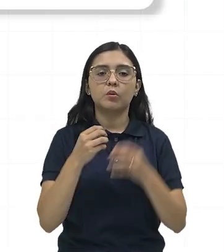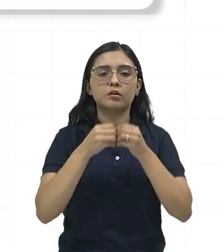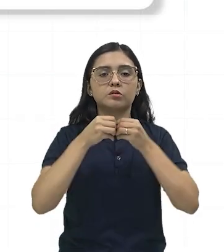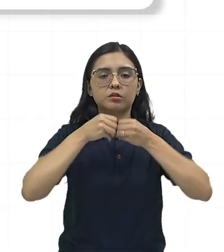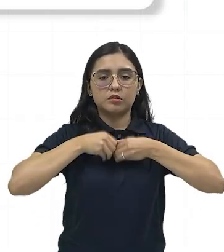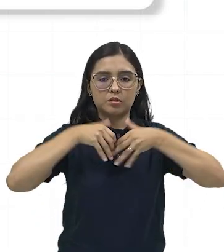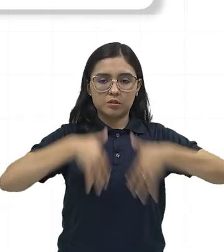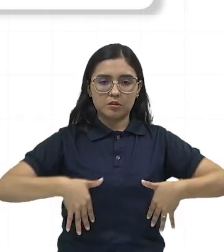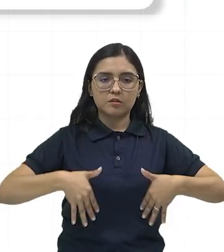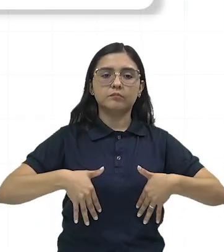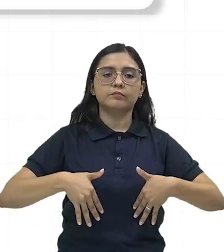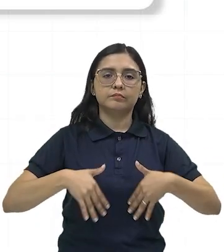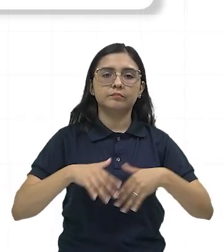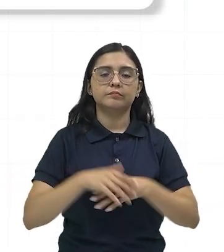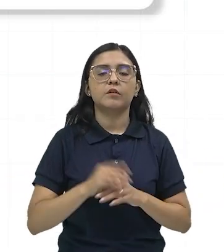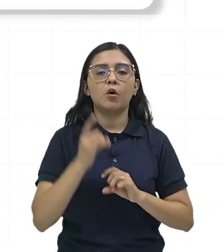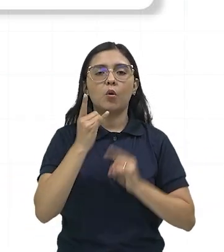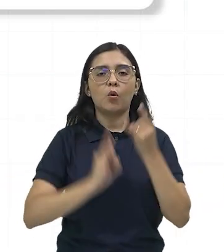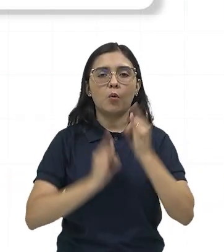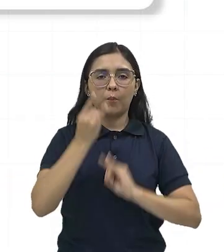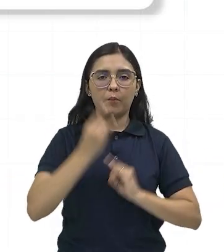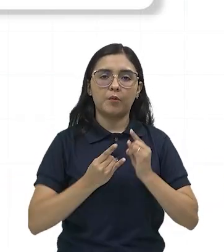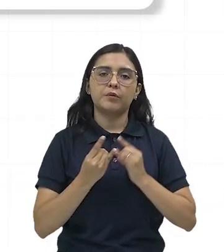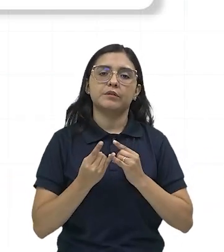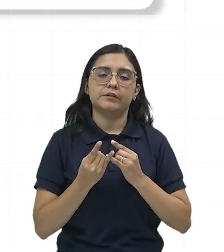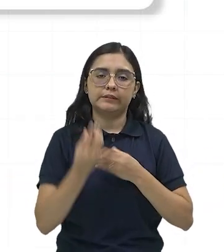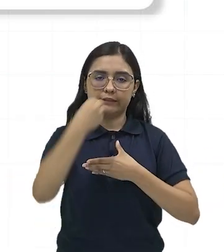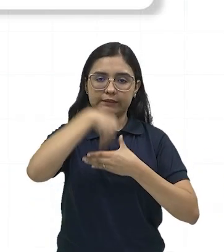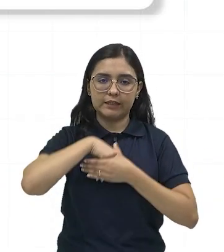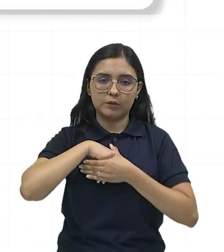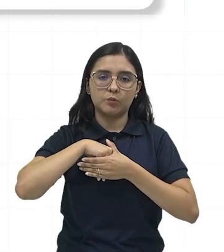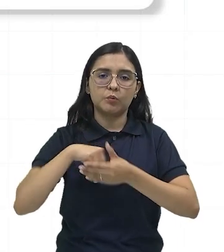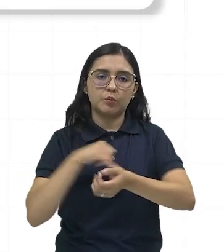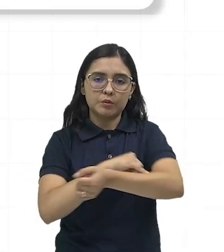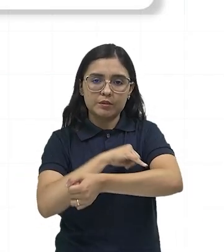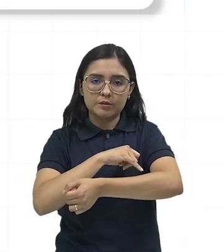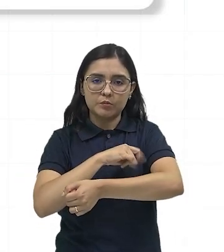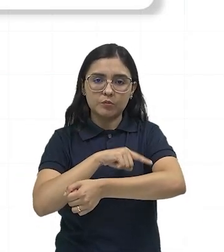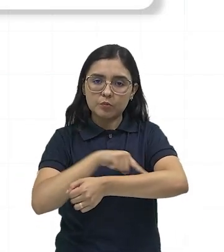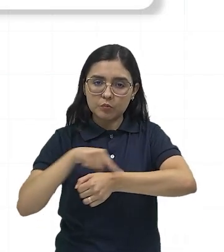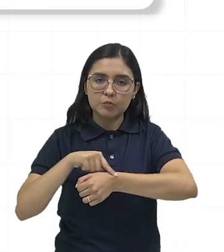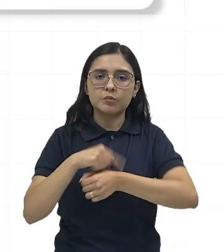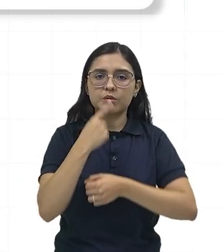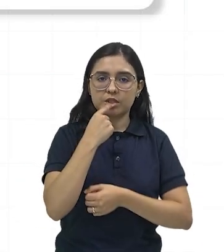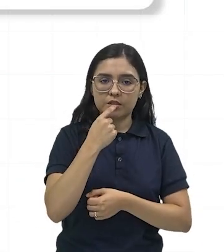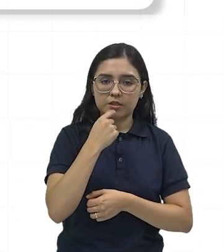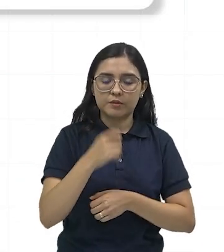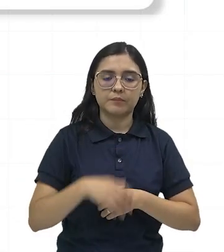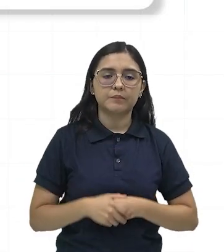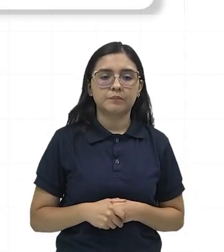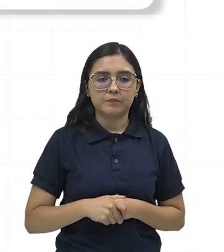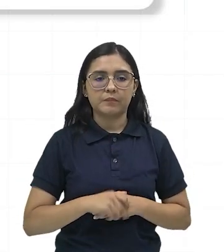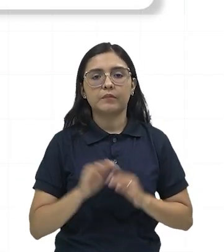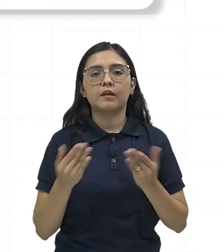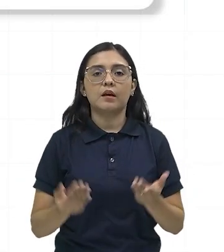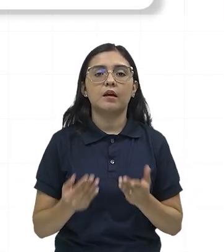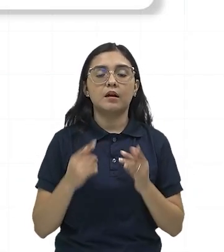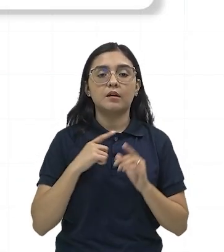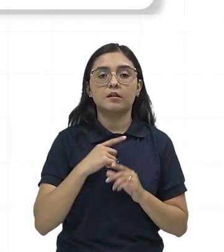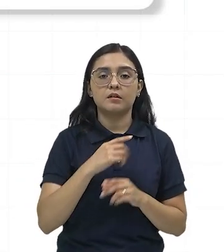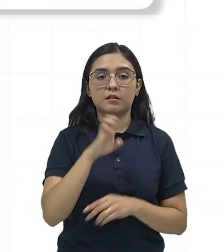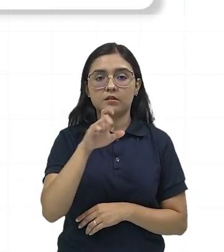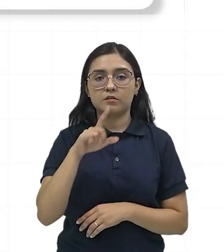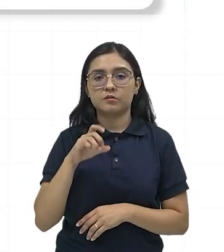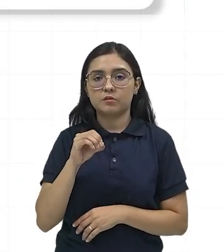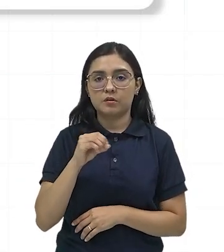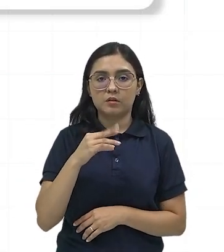glândulas endócrinas lançam hormônio no sangue. As glândulas exócrinas lançam secreções para fora,